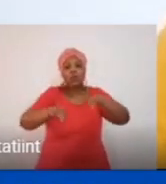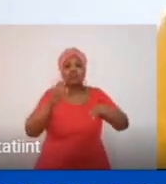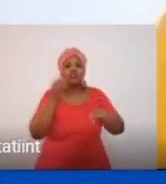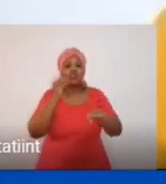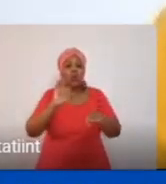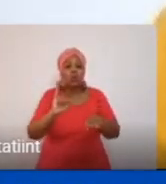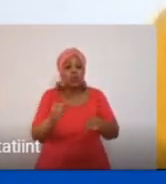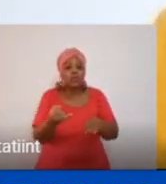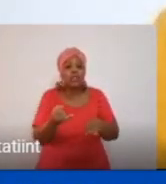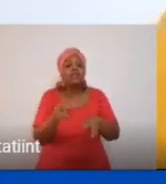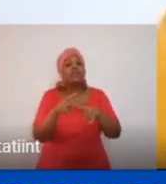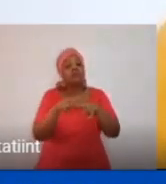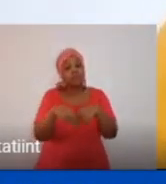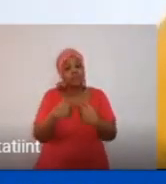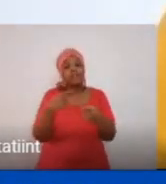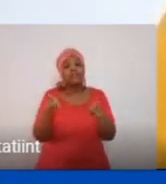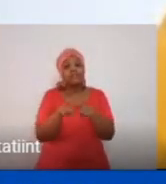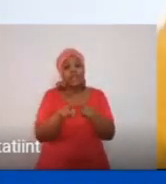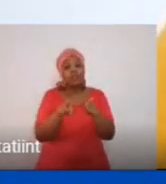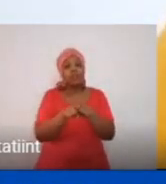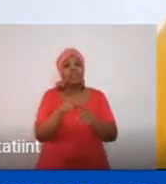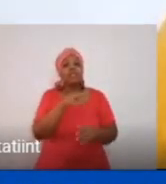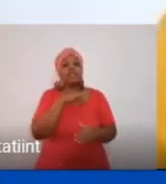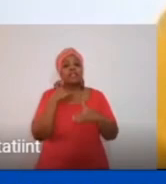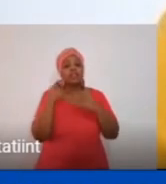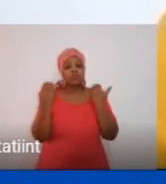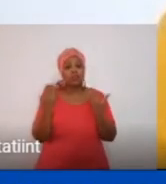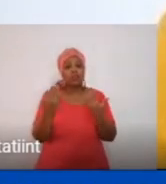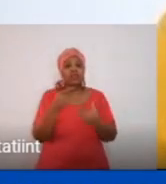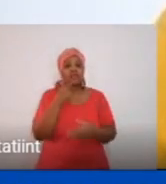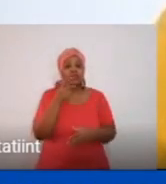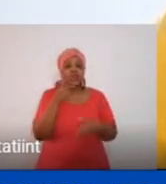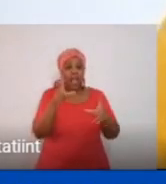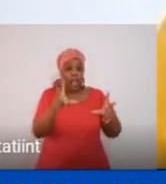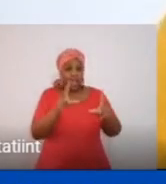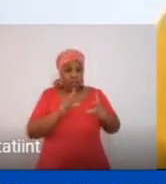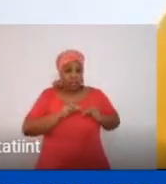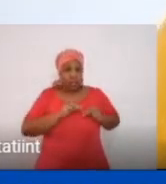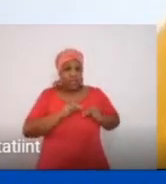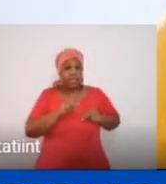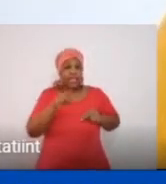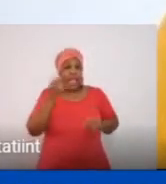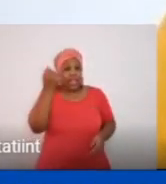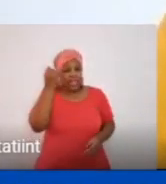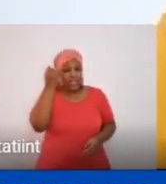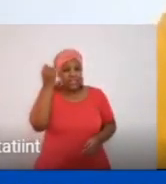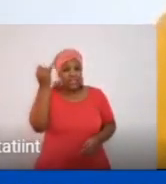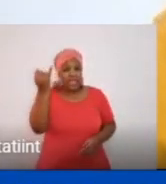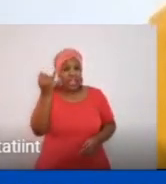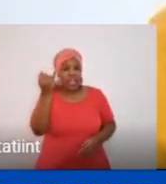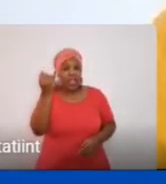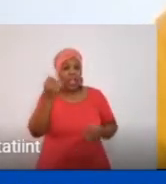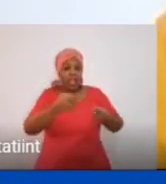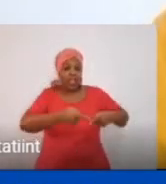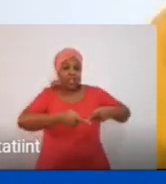a distribuição da morte enquanto política de Estado, que foi adotada na ideia de guerra às drogas, né? Porque